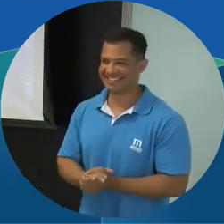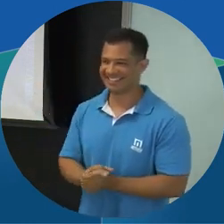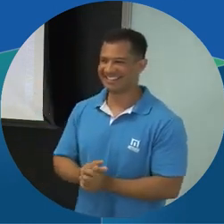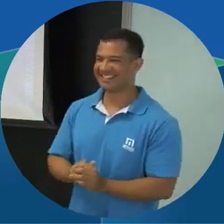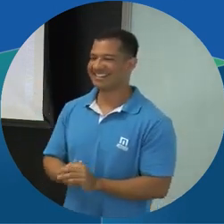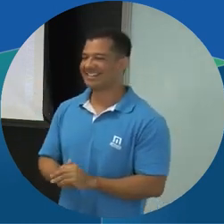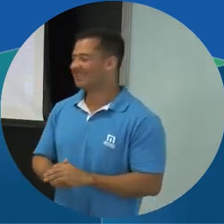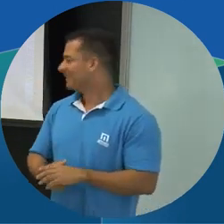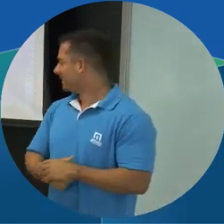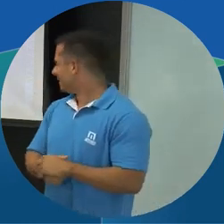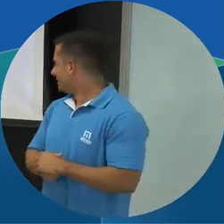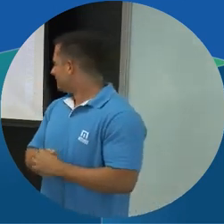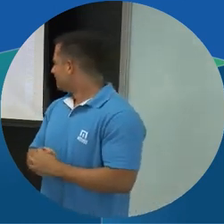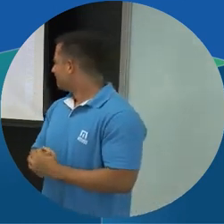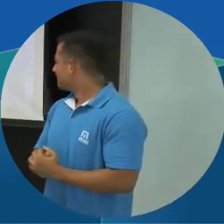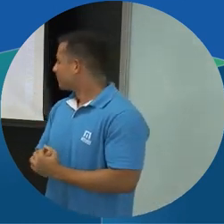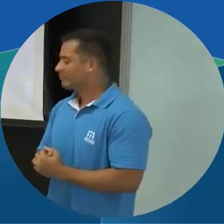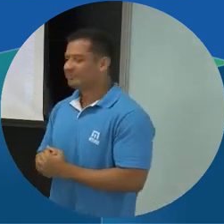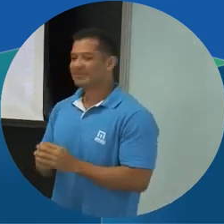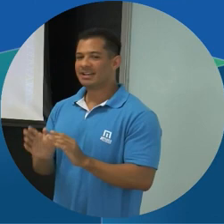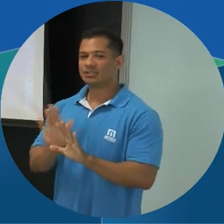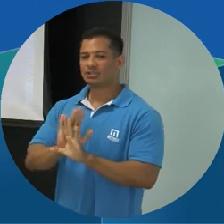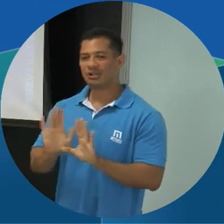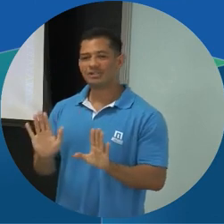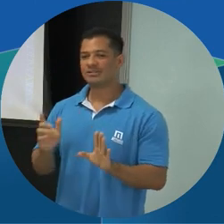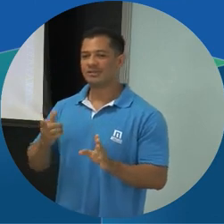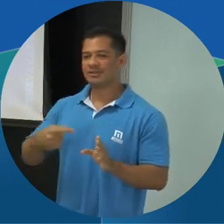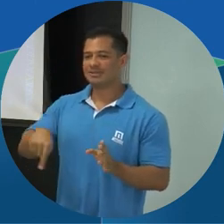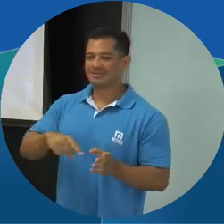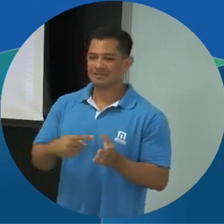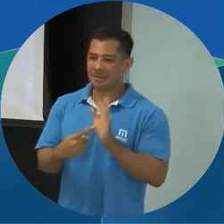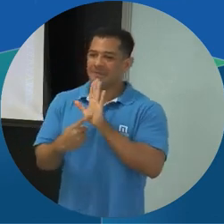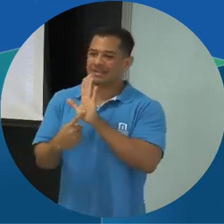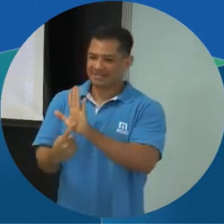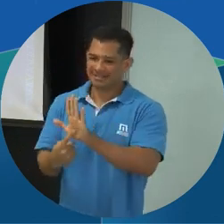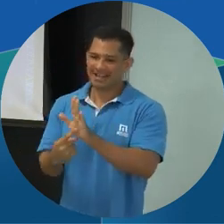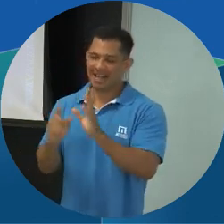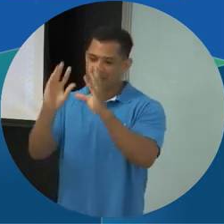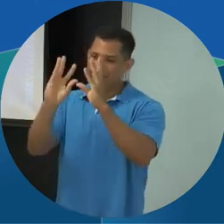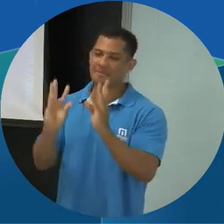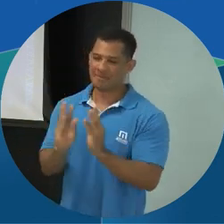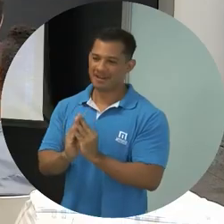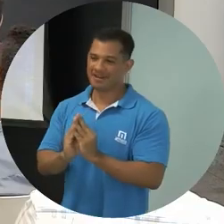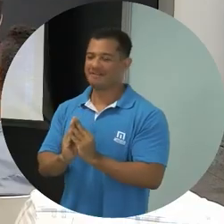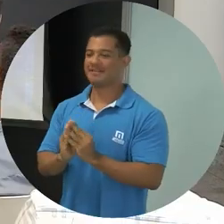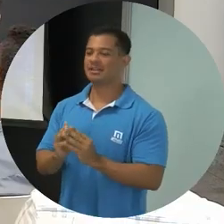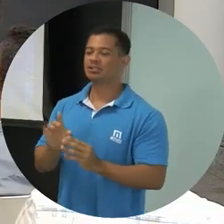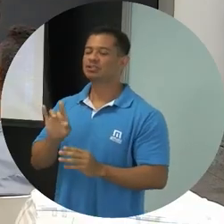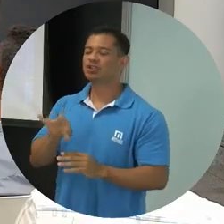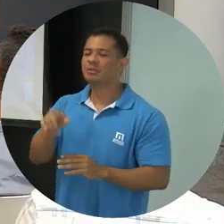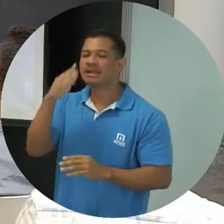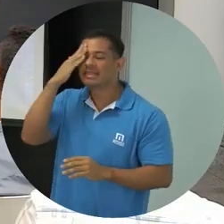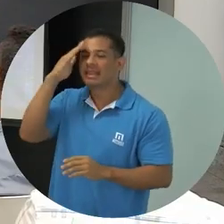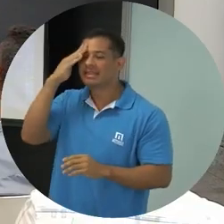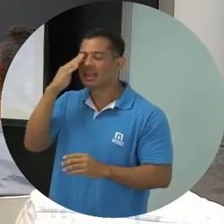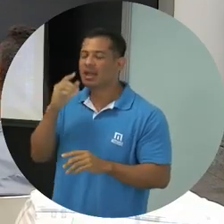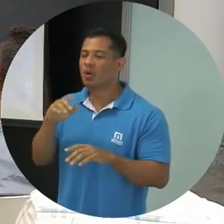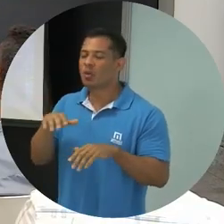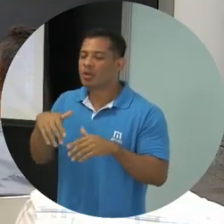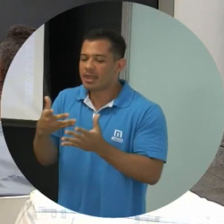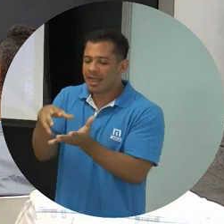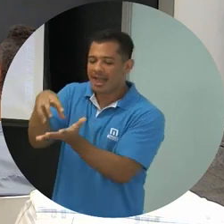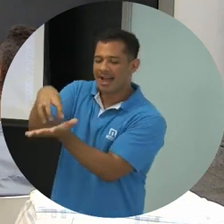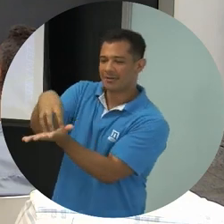tirante, né? Cortina tirantada. Então é isso que eu tinha que apresentar, foi bem breve, realmente, para vocês terem uma noção melhor do que é a nossa